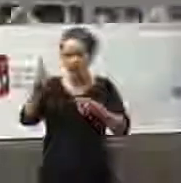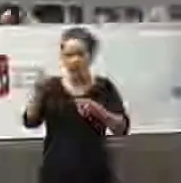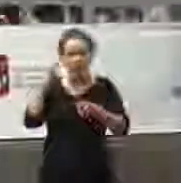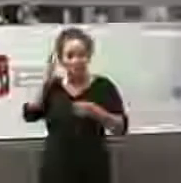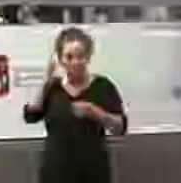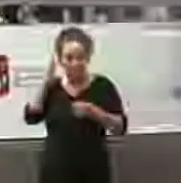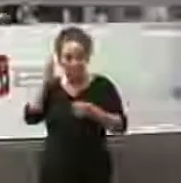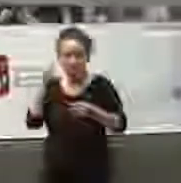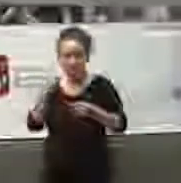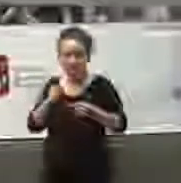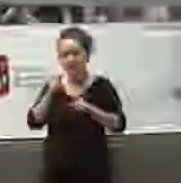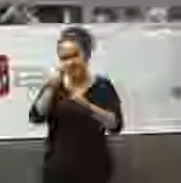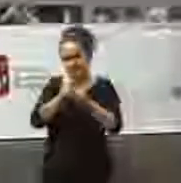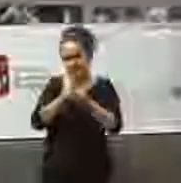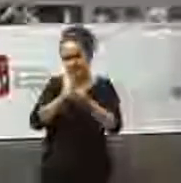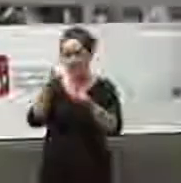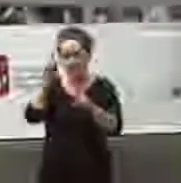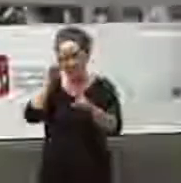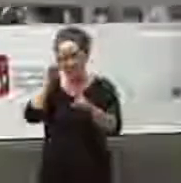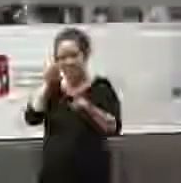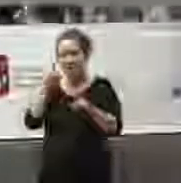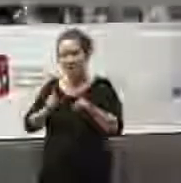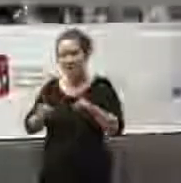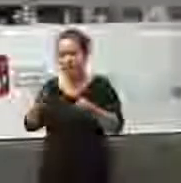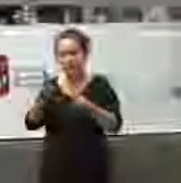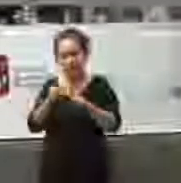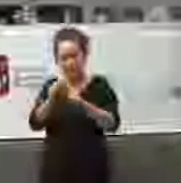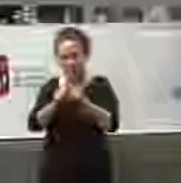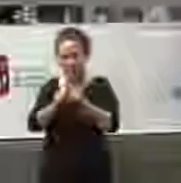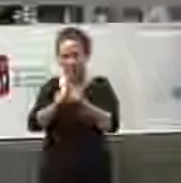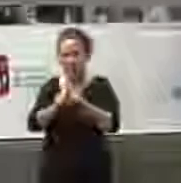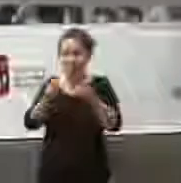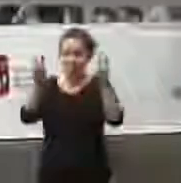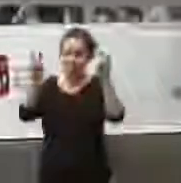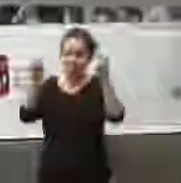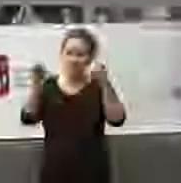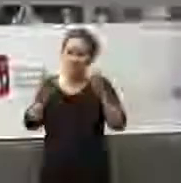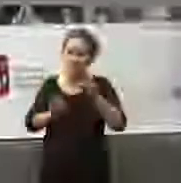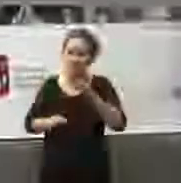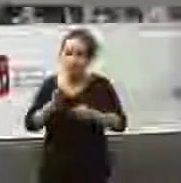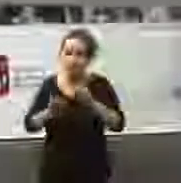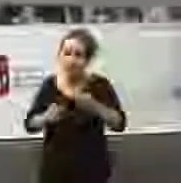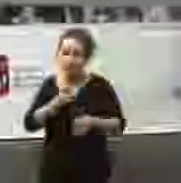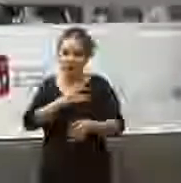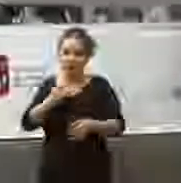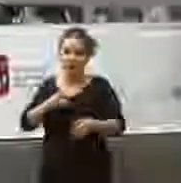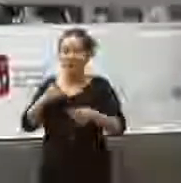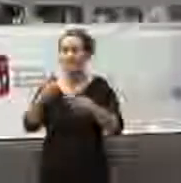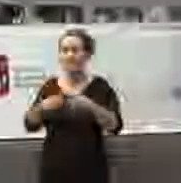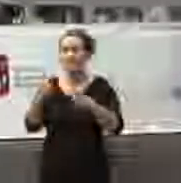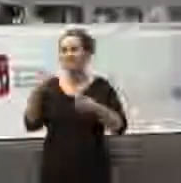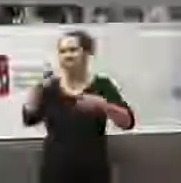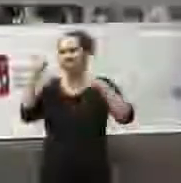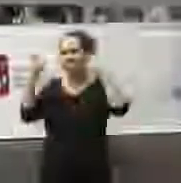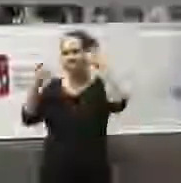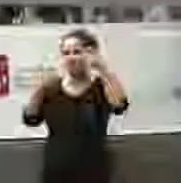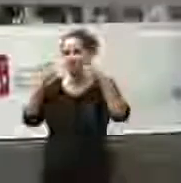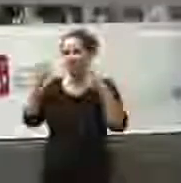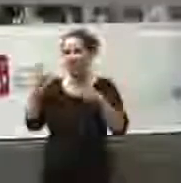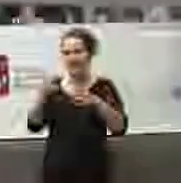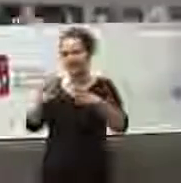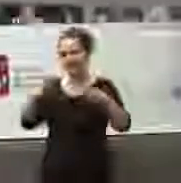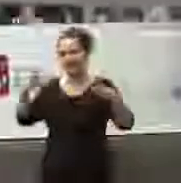elas são mensais nós tivemos o tema judicialização porque isso é uma preocupação muito grande do gestor de